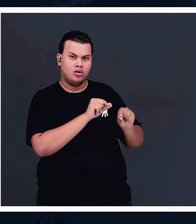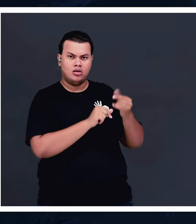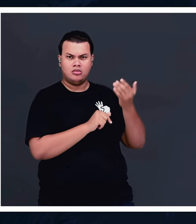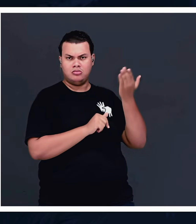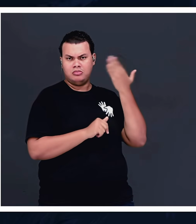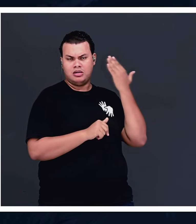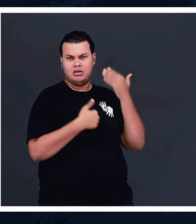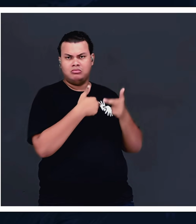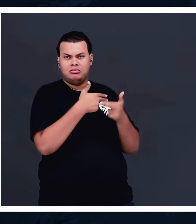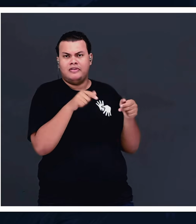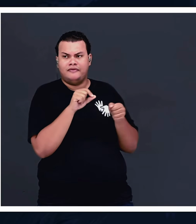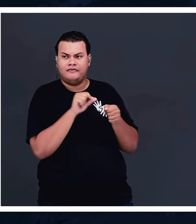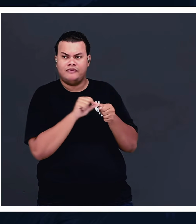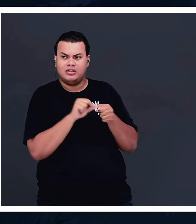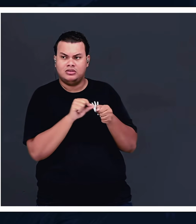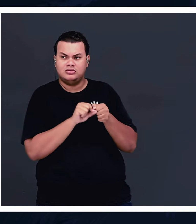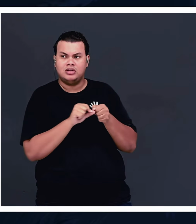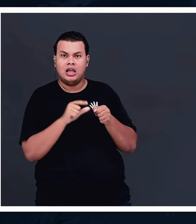são